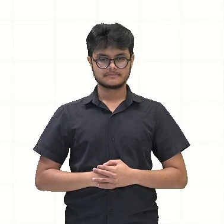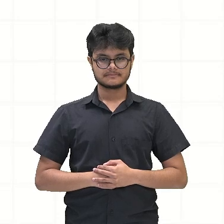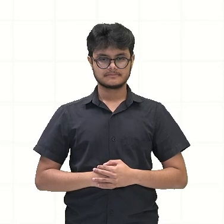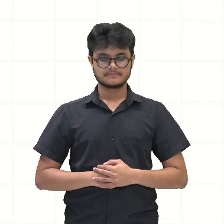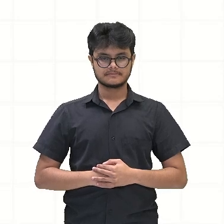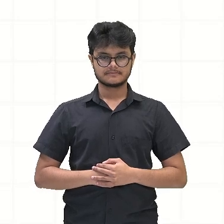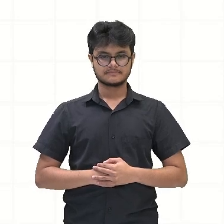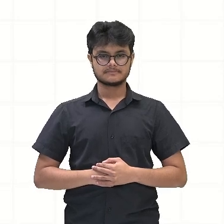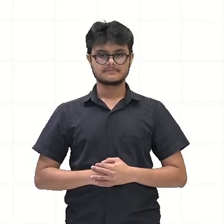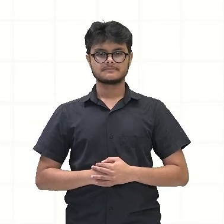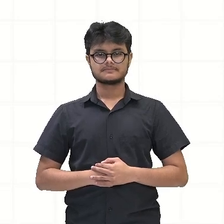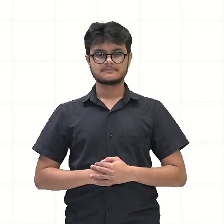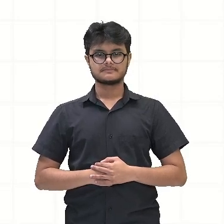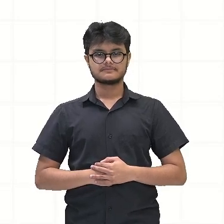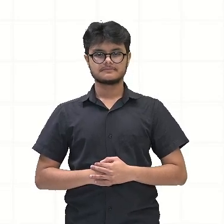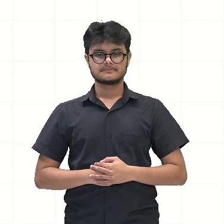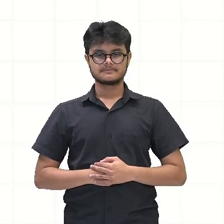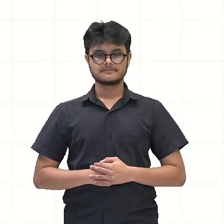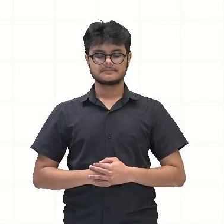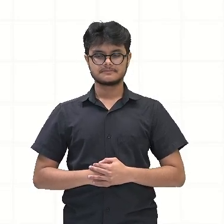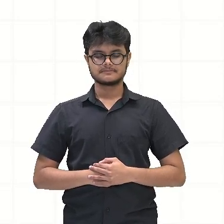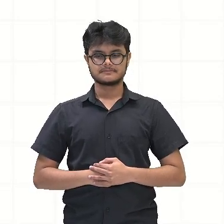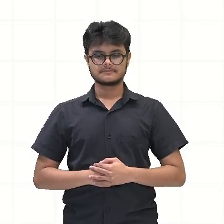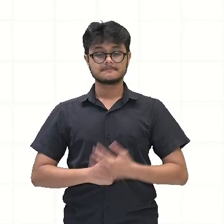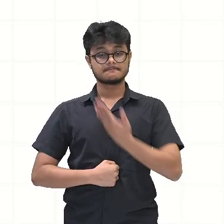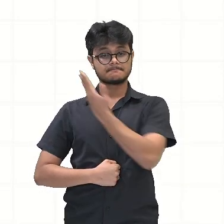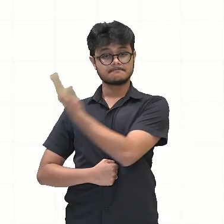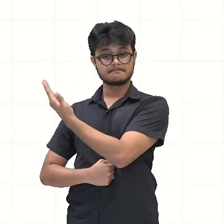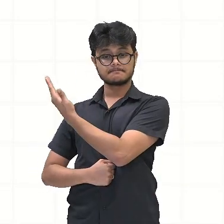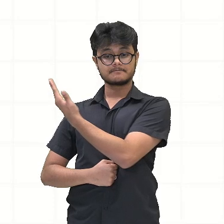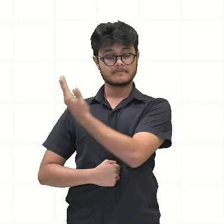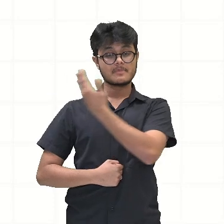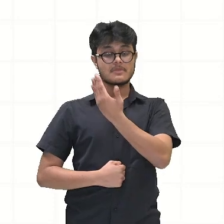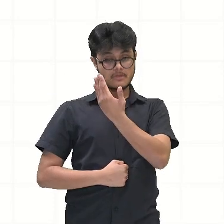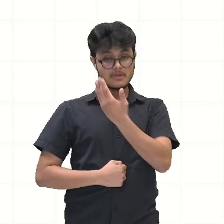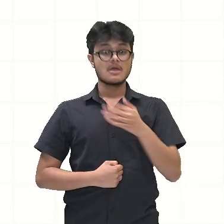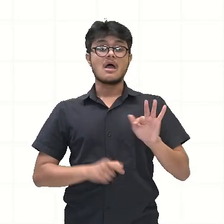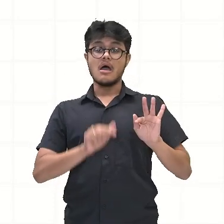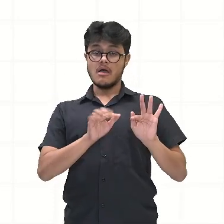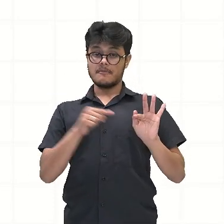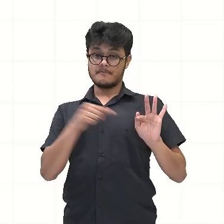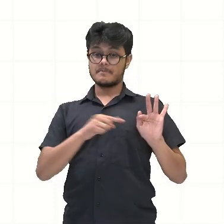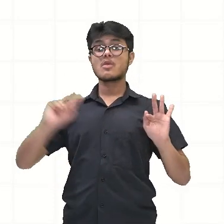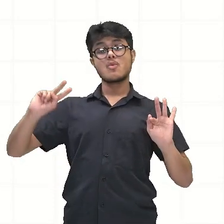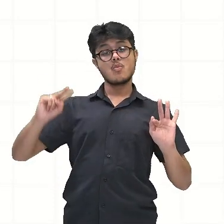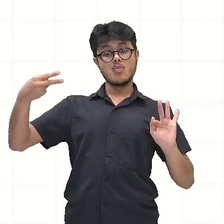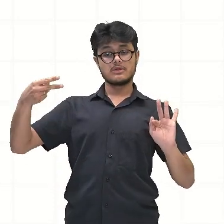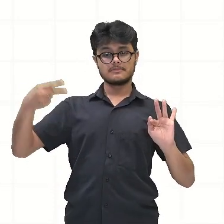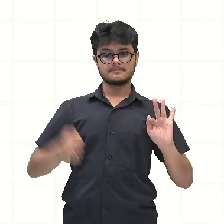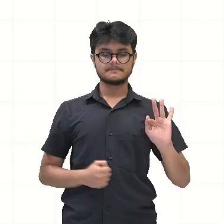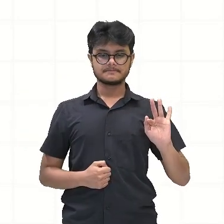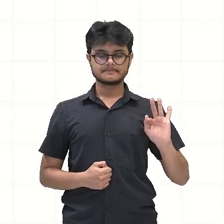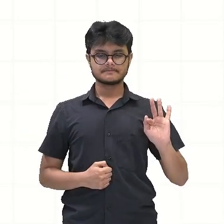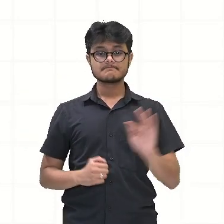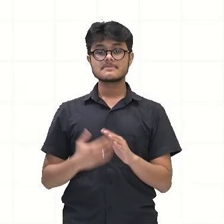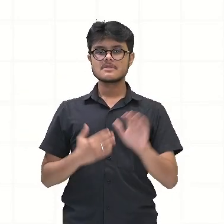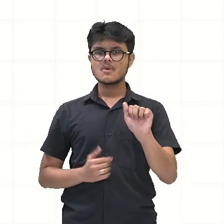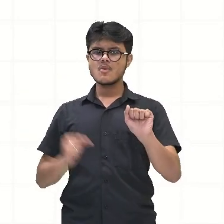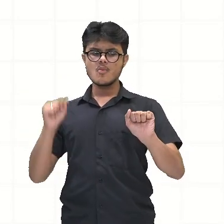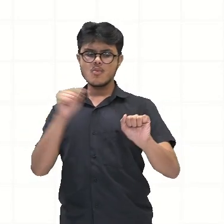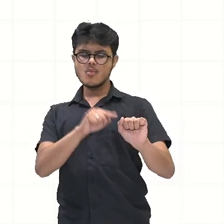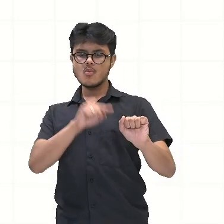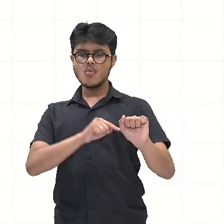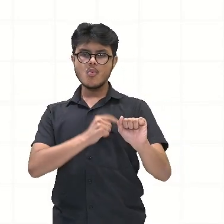Ax² mais bx mais c, correto? Então, esse A aqui, ó, ele